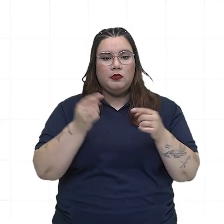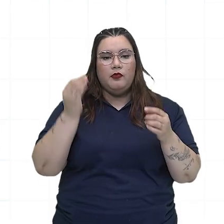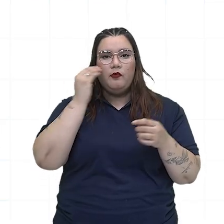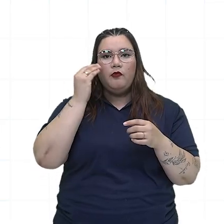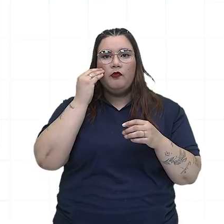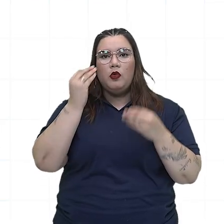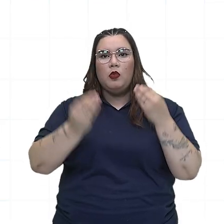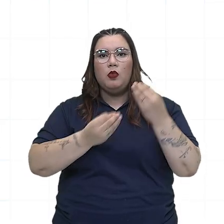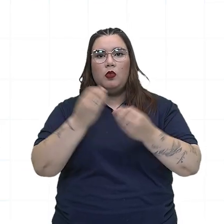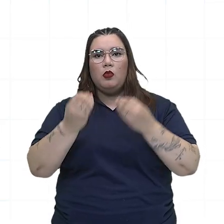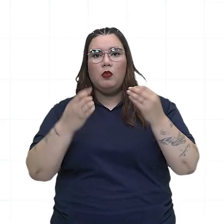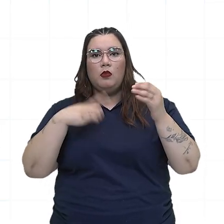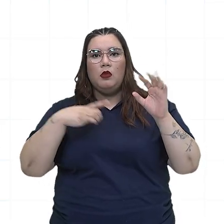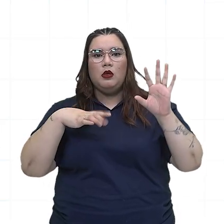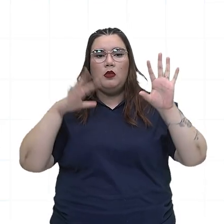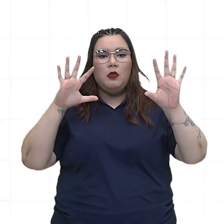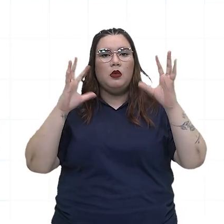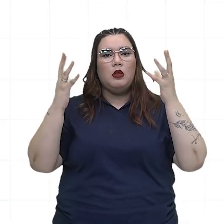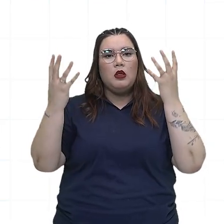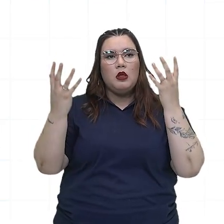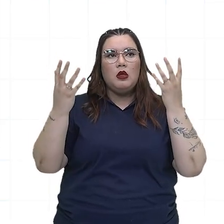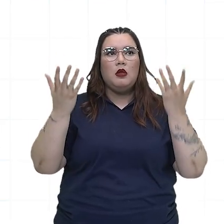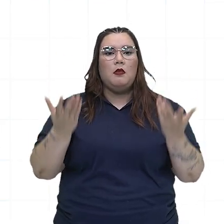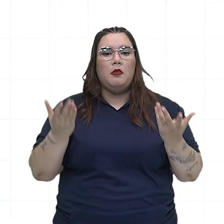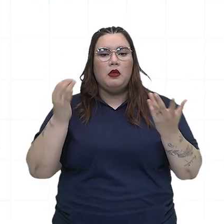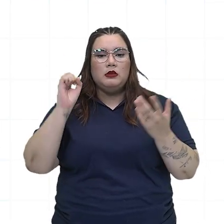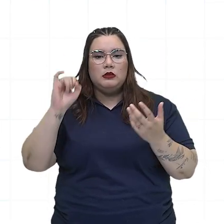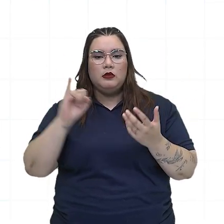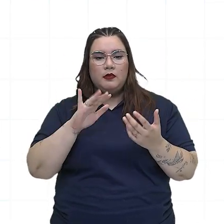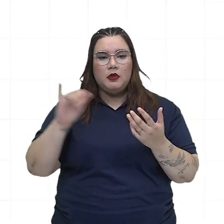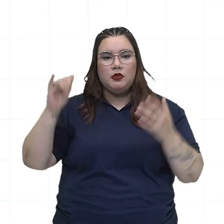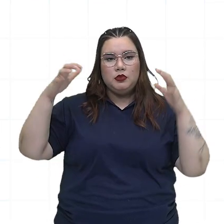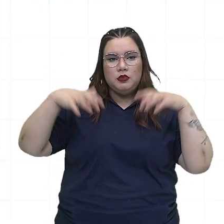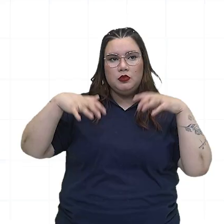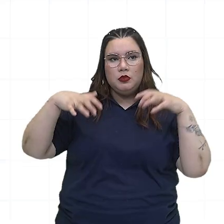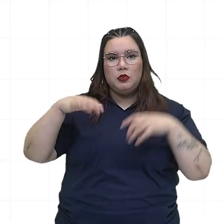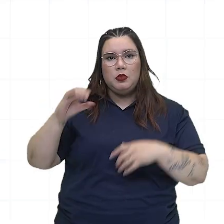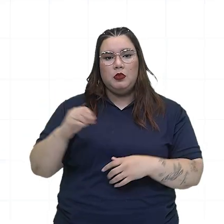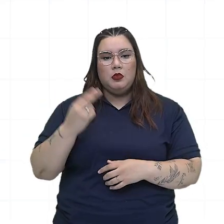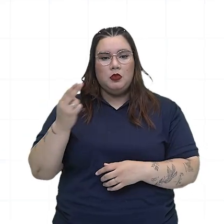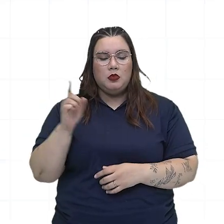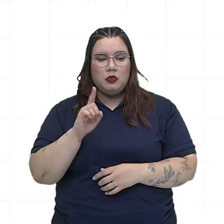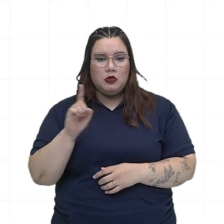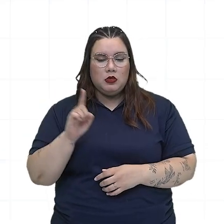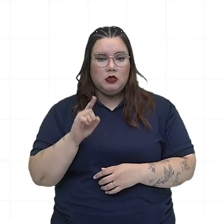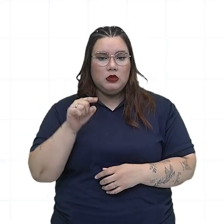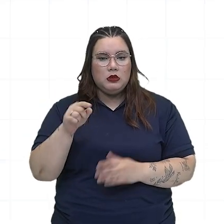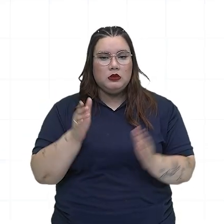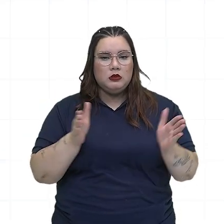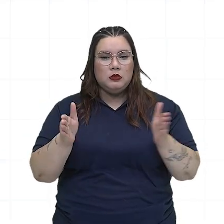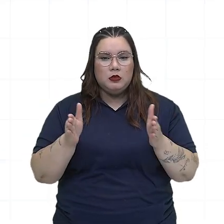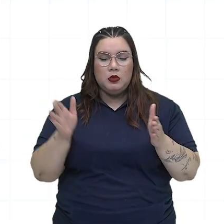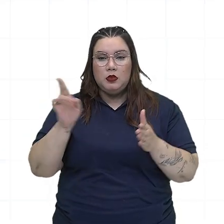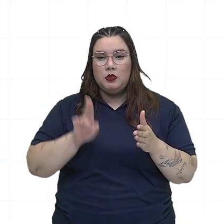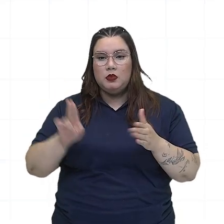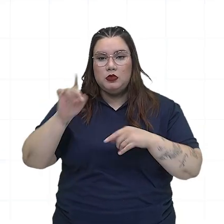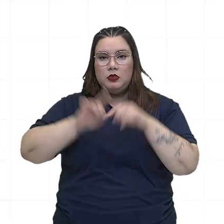as previsões do tempo. Alguns desses equipamentos que são utilizados nas